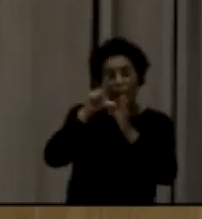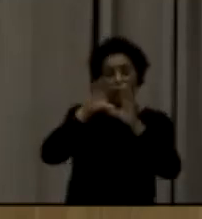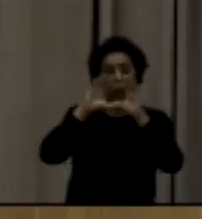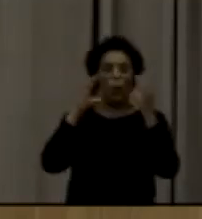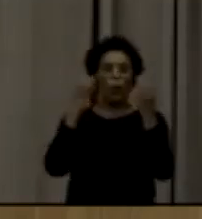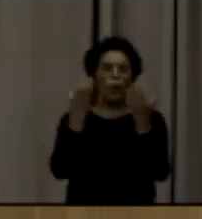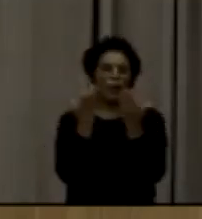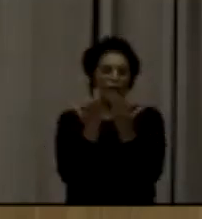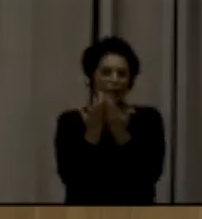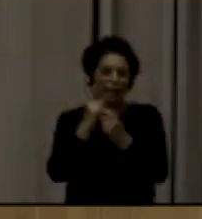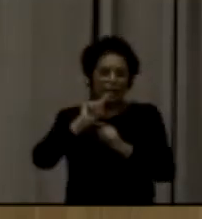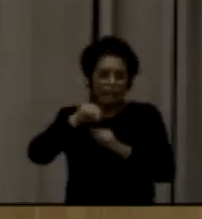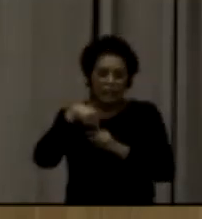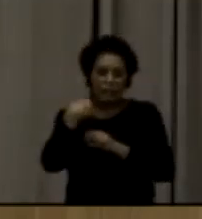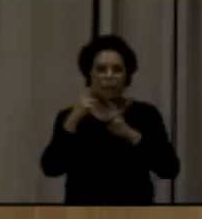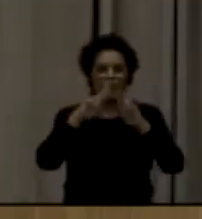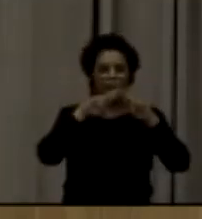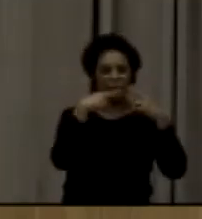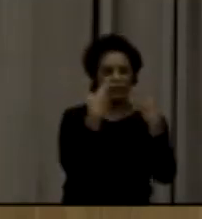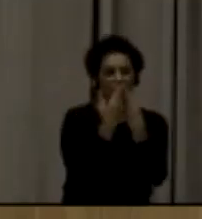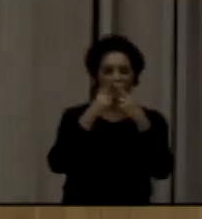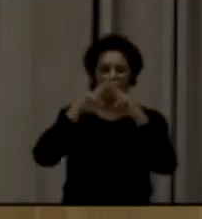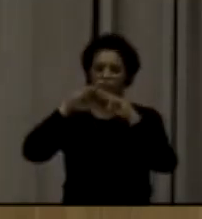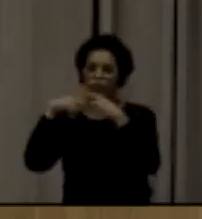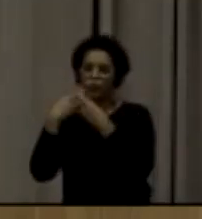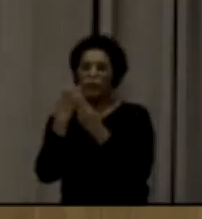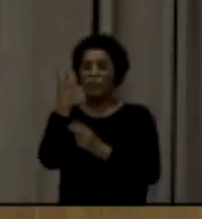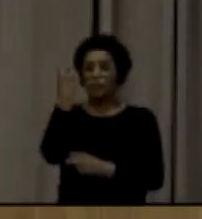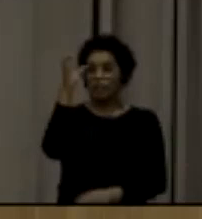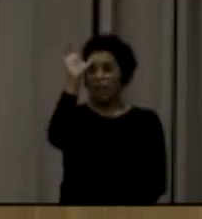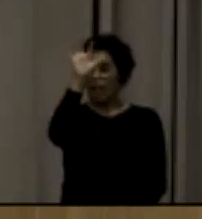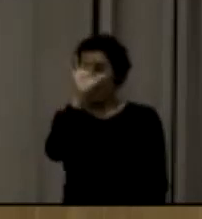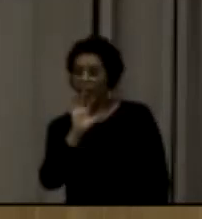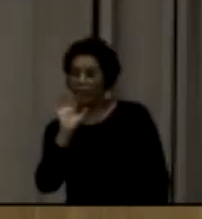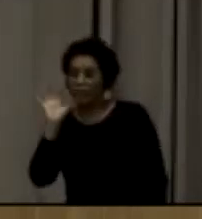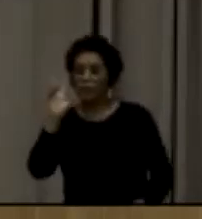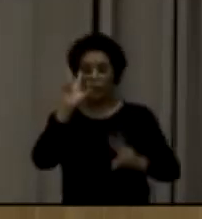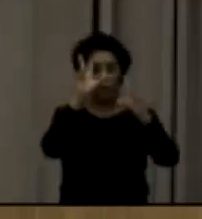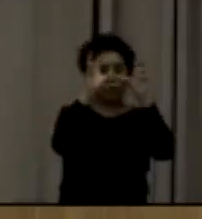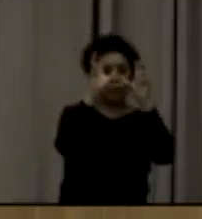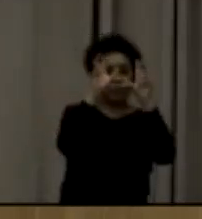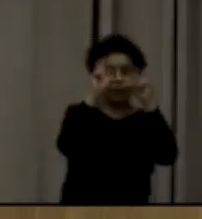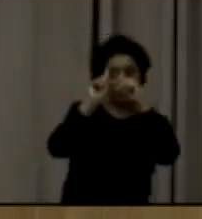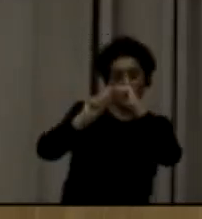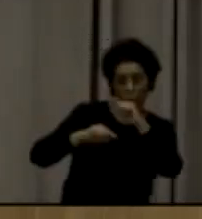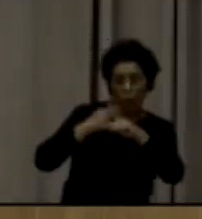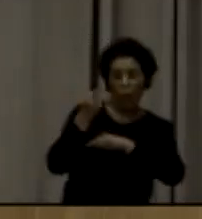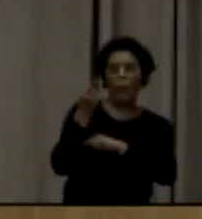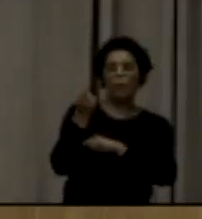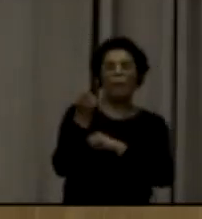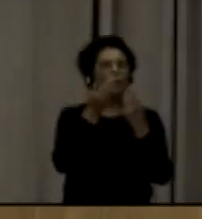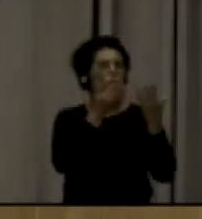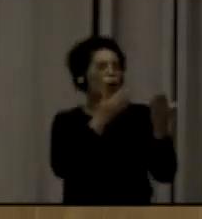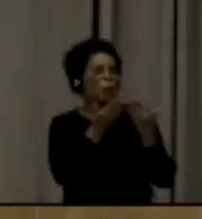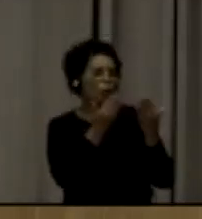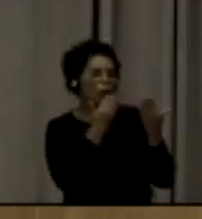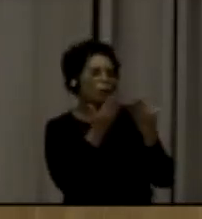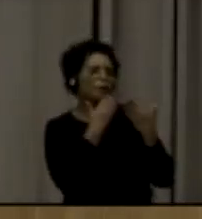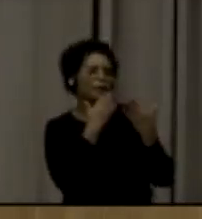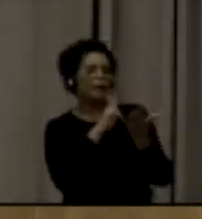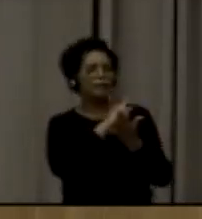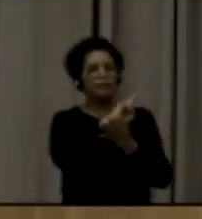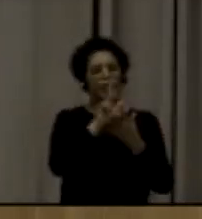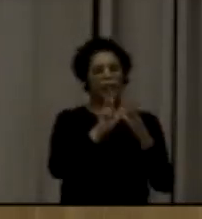depois, nós teremos reuniões de 5 redes temáticas que nós pensamos que temos que recuperar para poder falar sobre a LAMES,